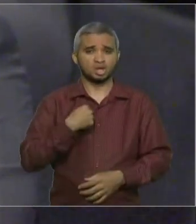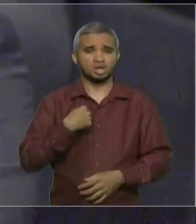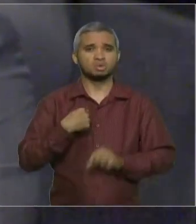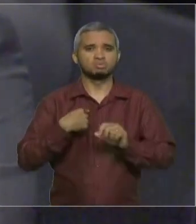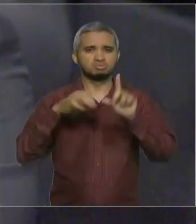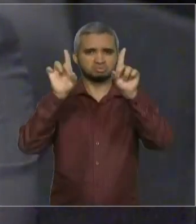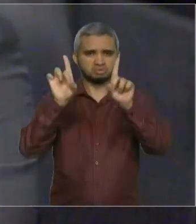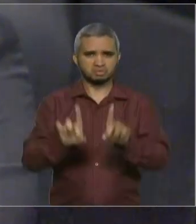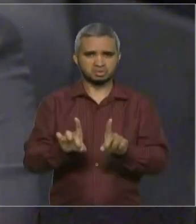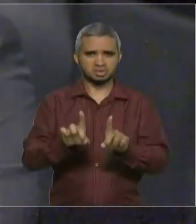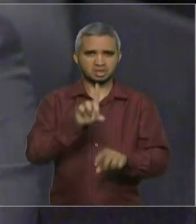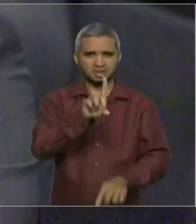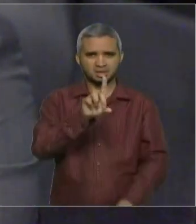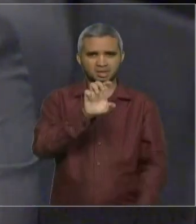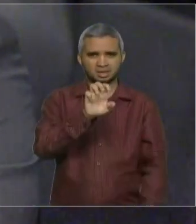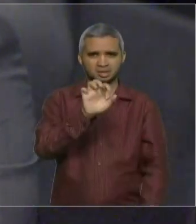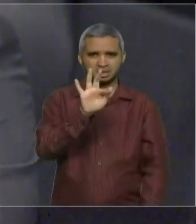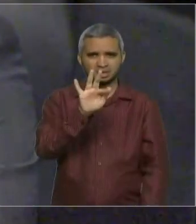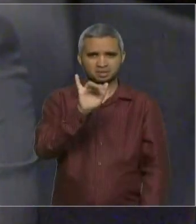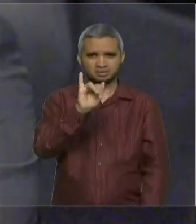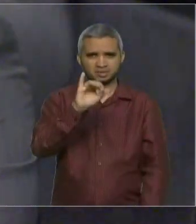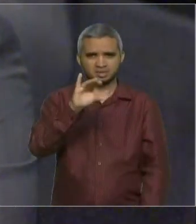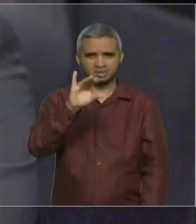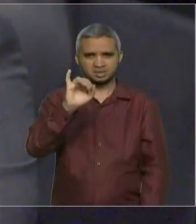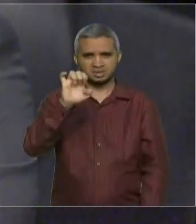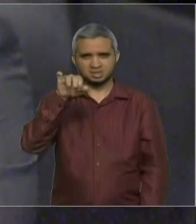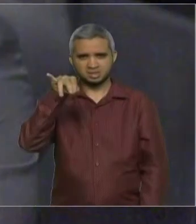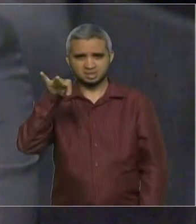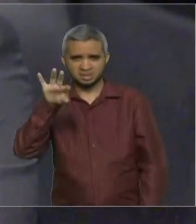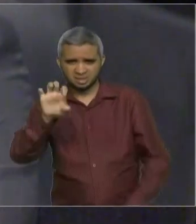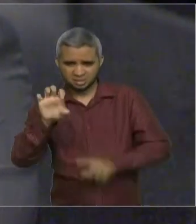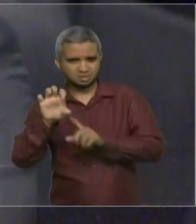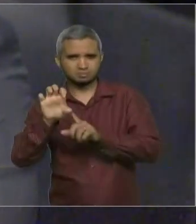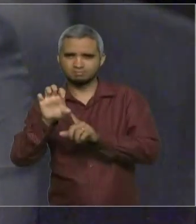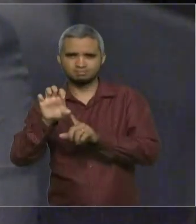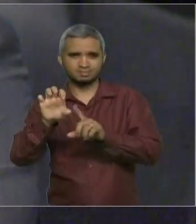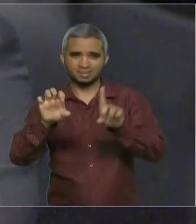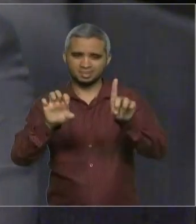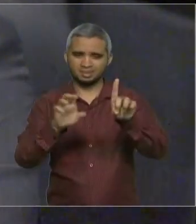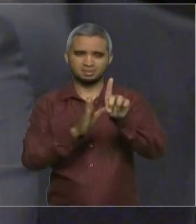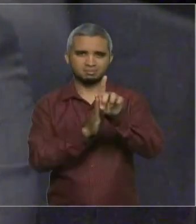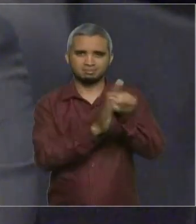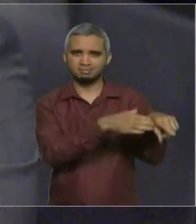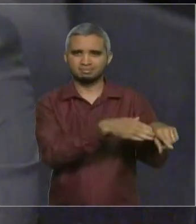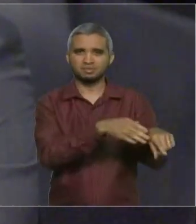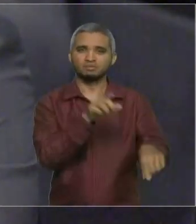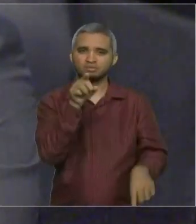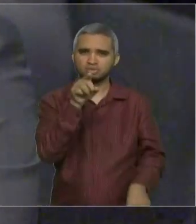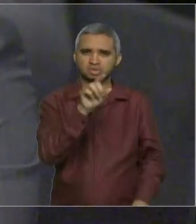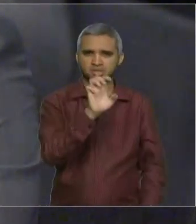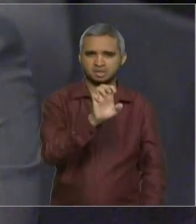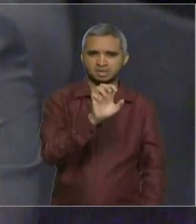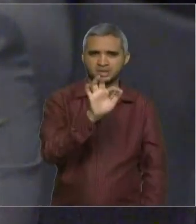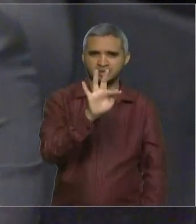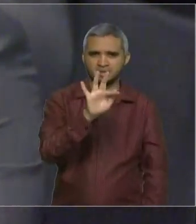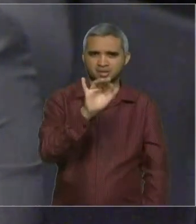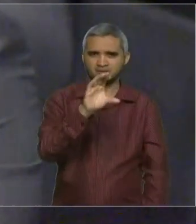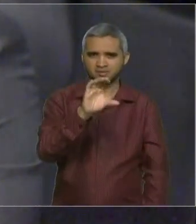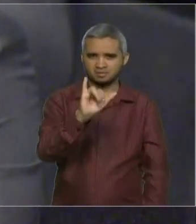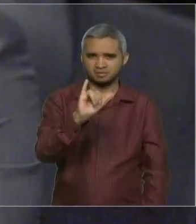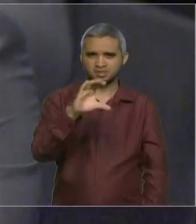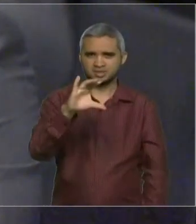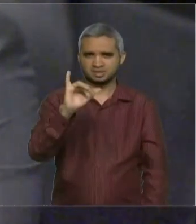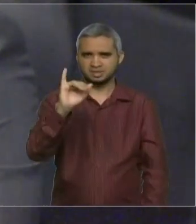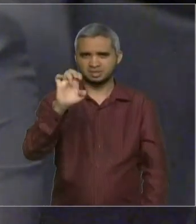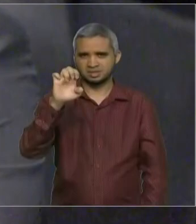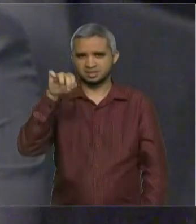palavra e mostrar o quanto você é eficiente aqui. Você é eficiente, inclusive, da forma que trata o seu mandato, da forma que trata a sua família, da forma